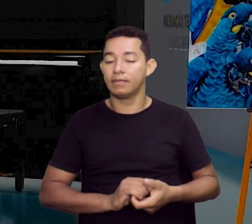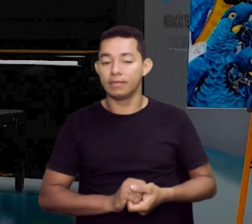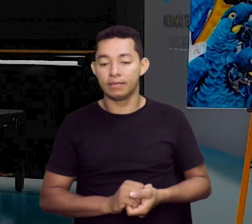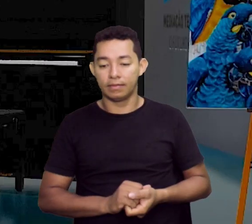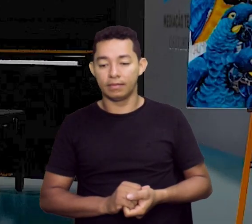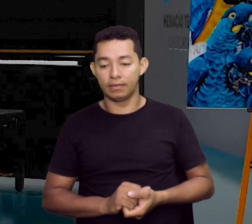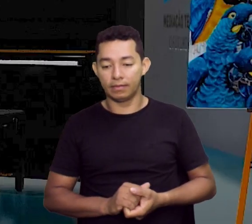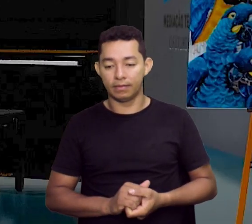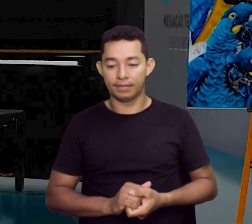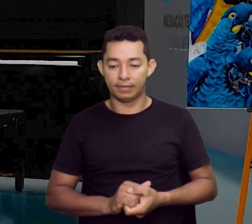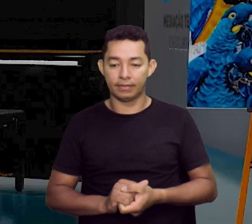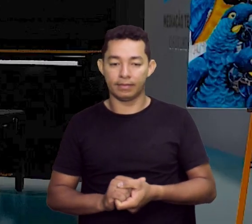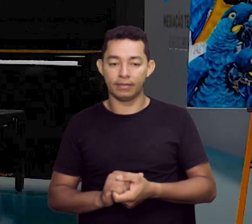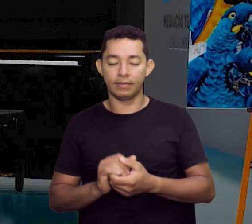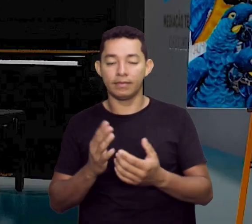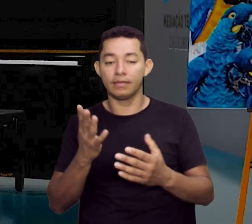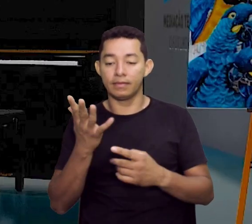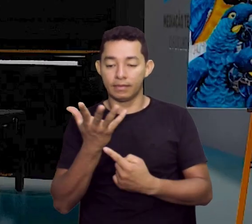legal.